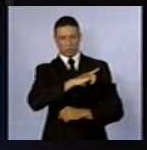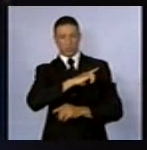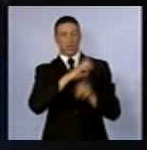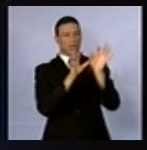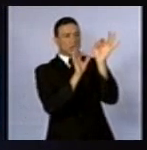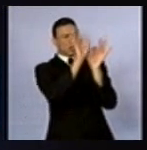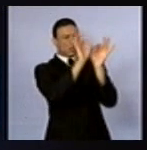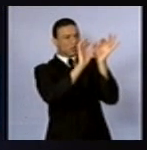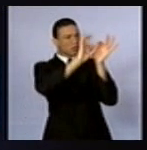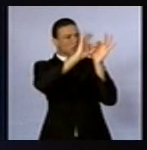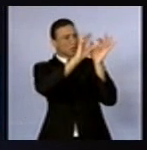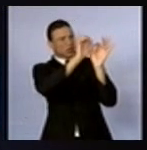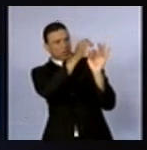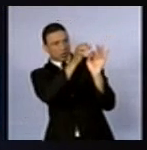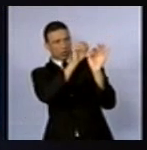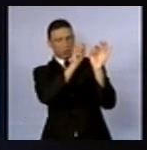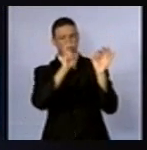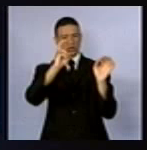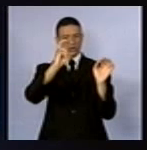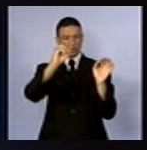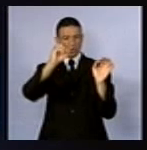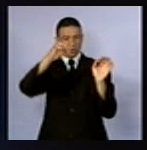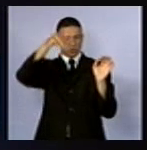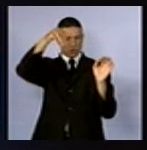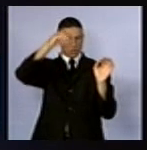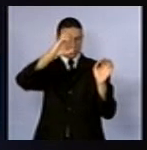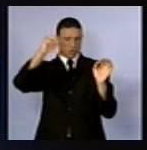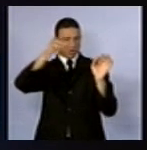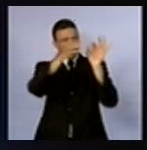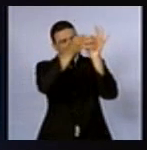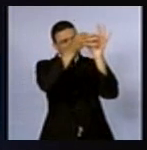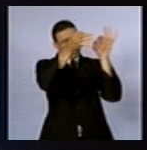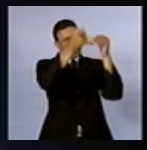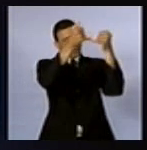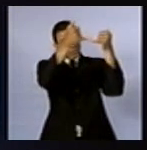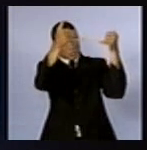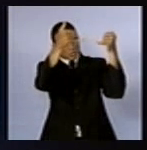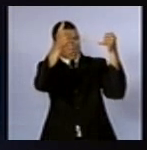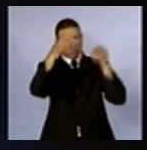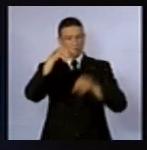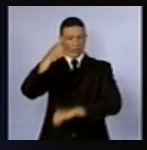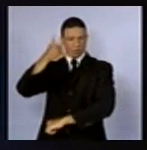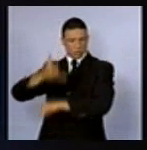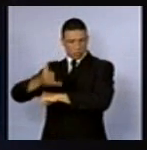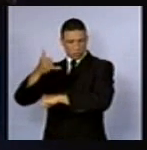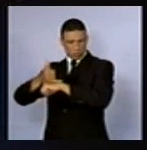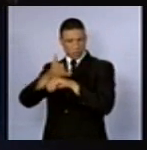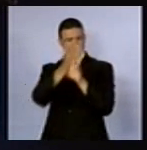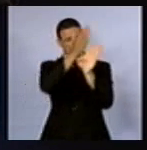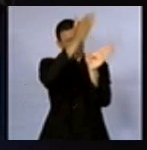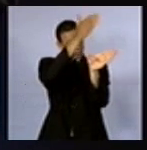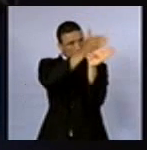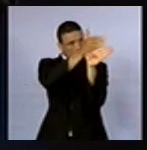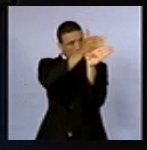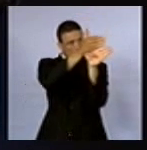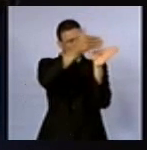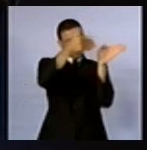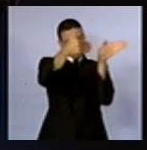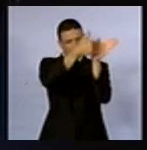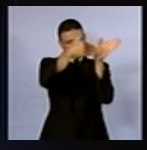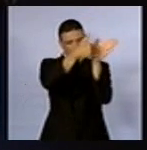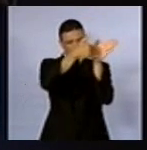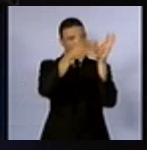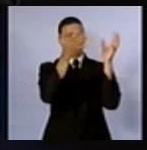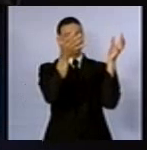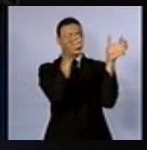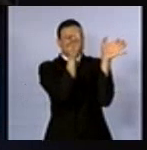do cabo com uma corrente a 50 cm de distância do cabo e e uma placa não se aproxime é reduziu o o